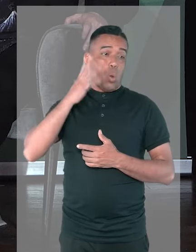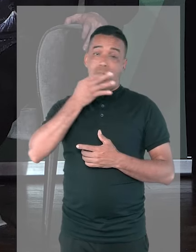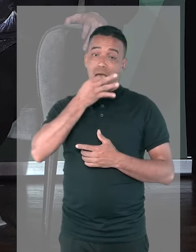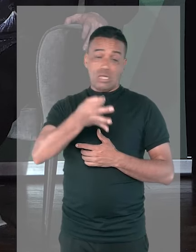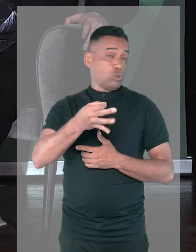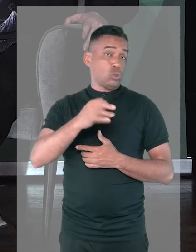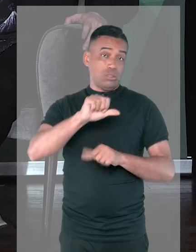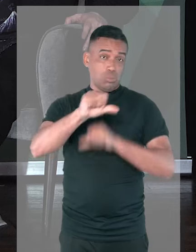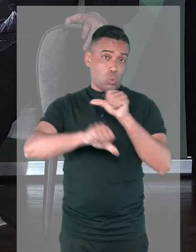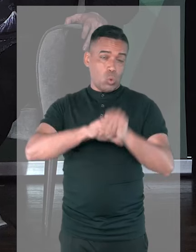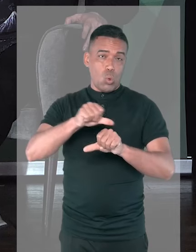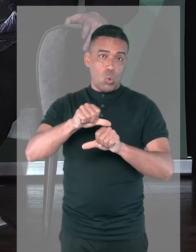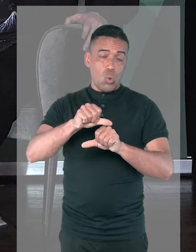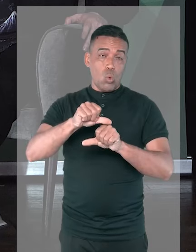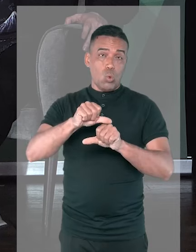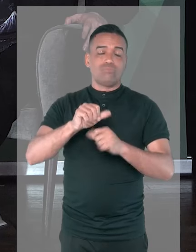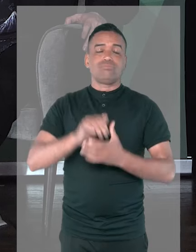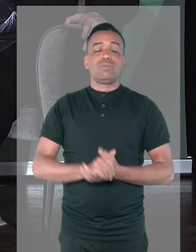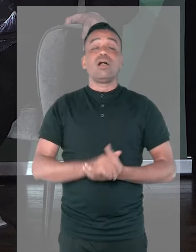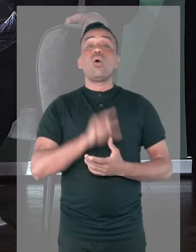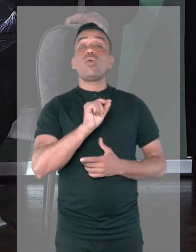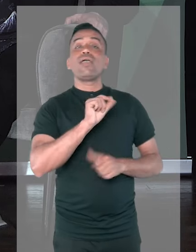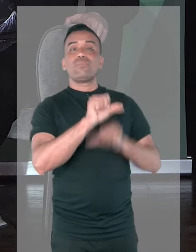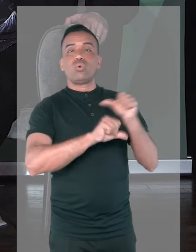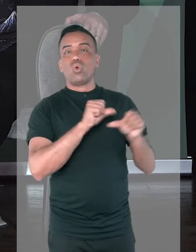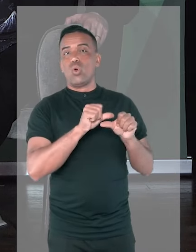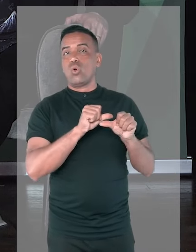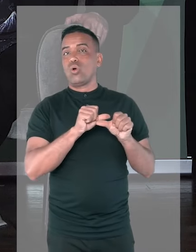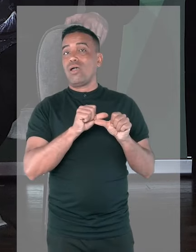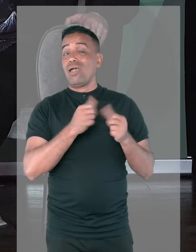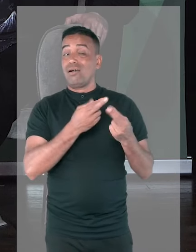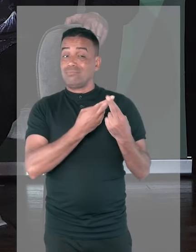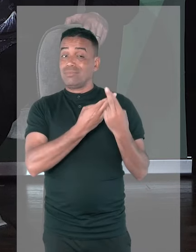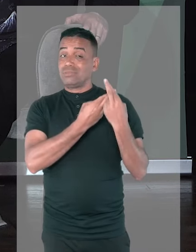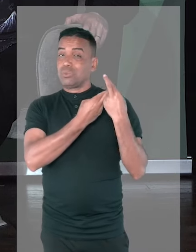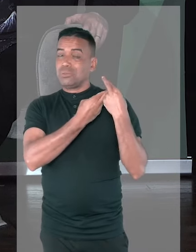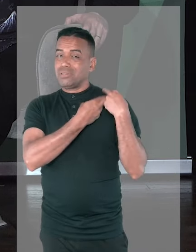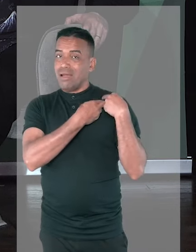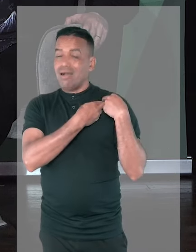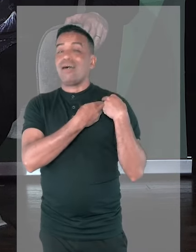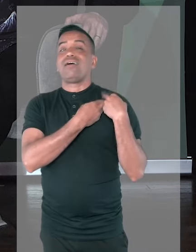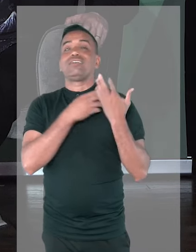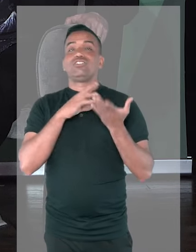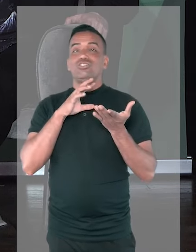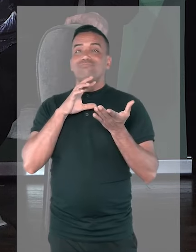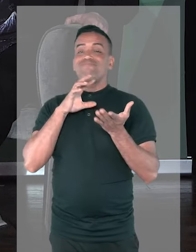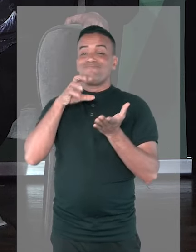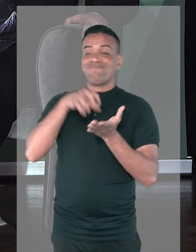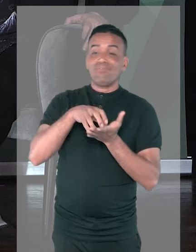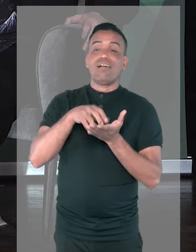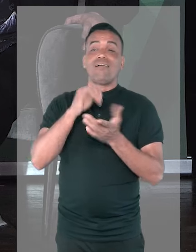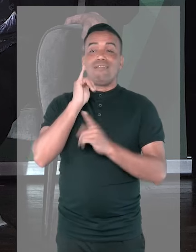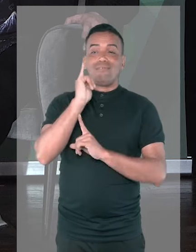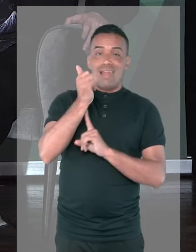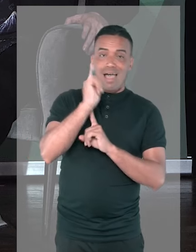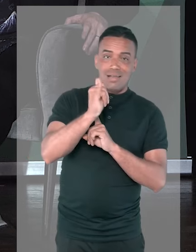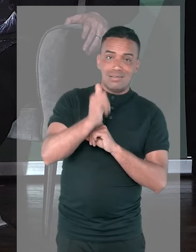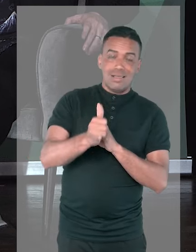que mudou decididamente é o papel central que o livro e a narração